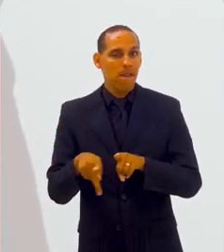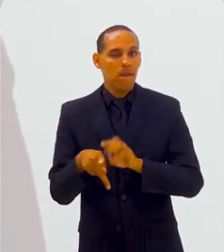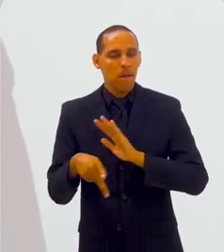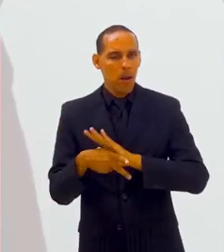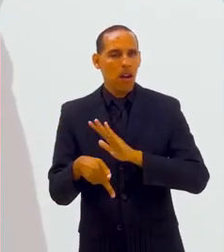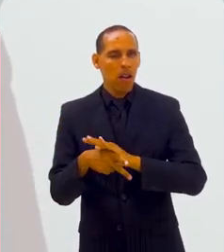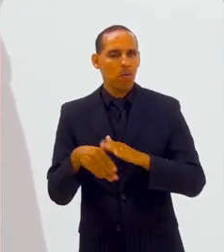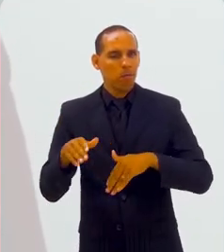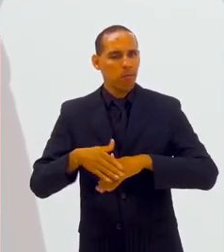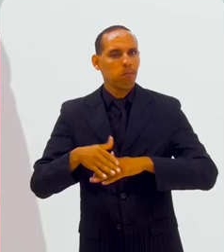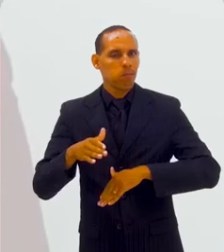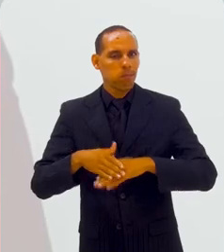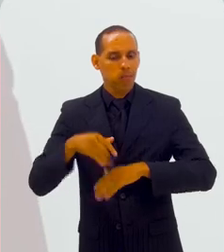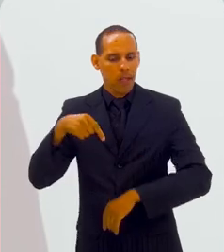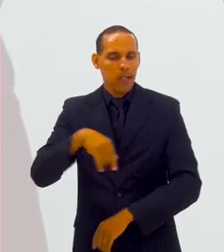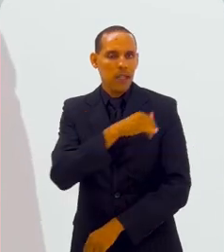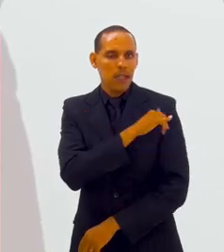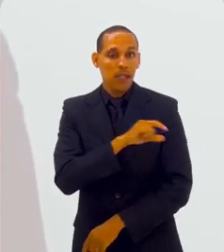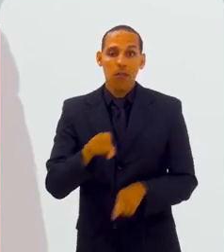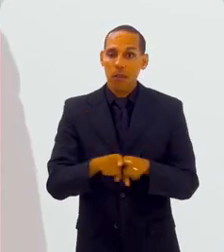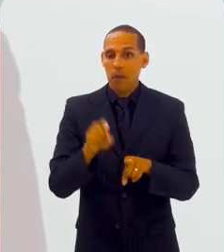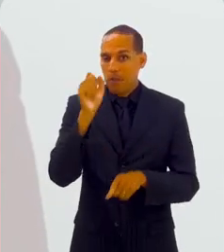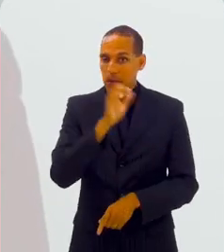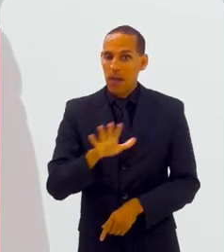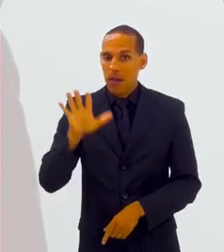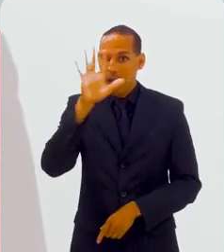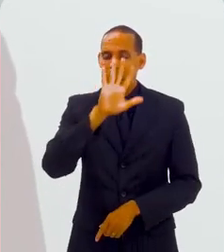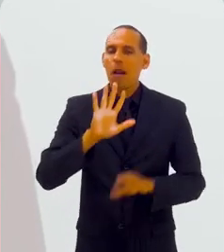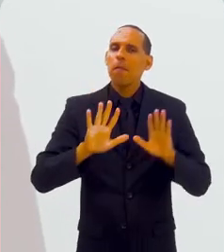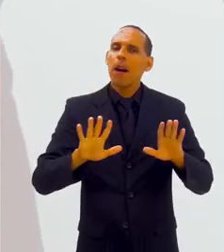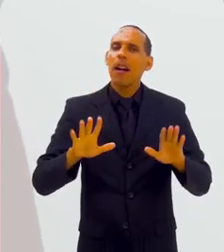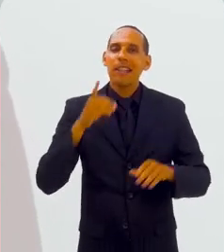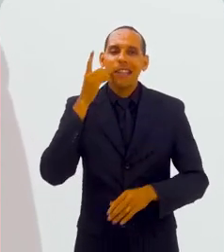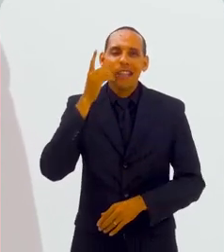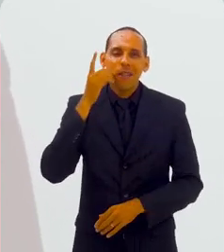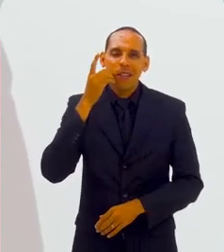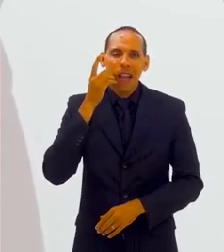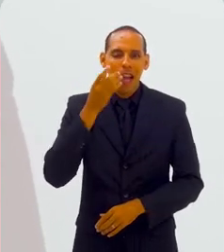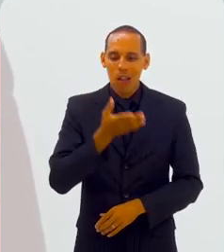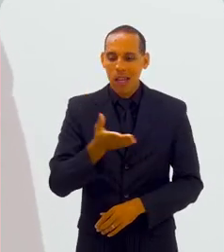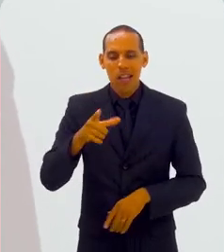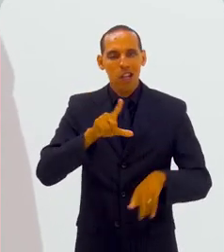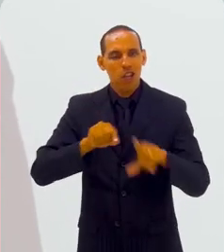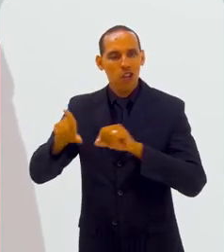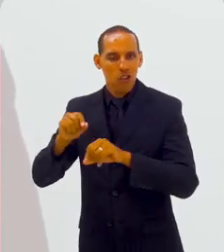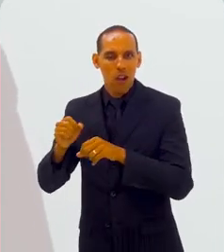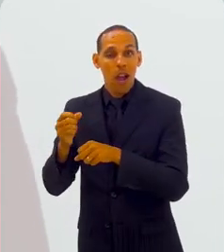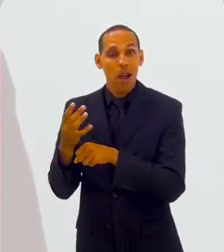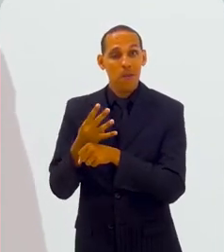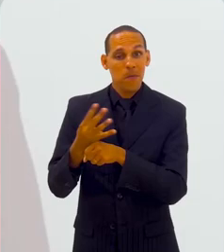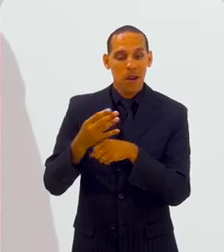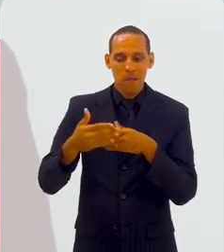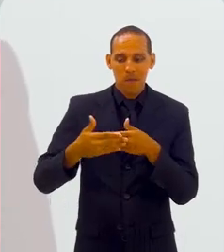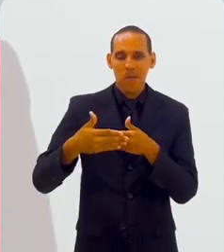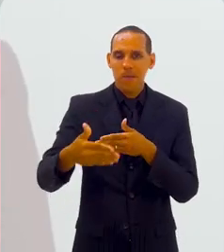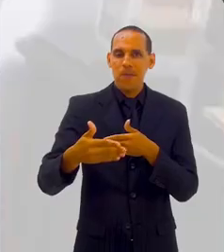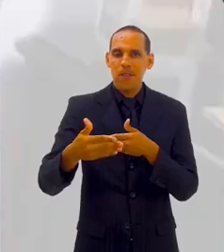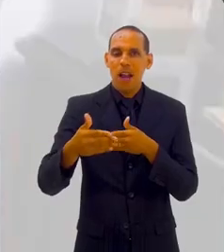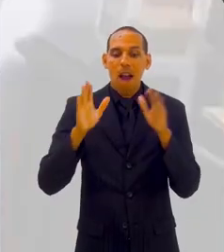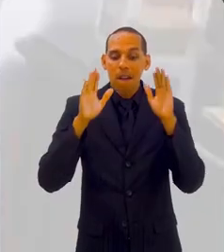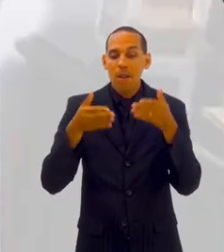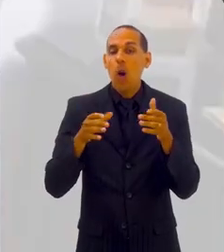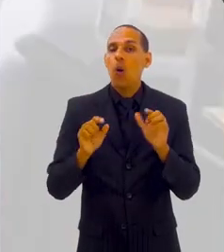estado do Rio de Janeiro. O que tem que estar na agenda e no radar dos deputados eleitos para esses próximos 4 anos?